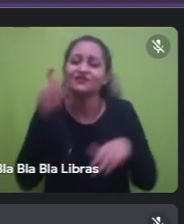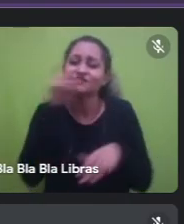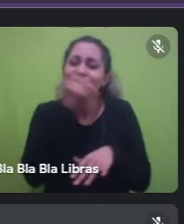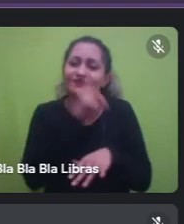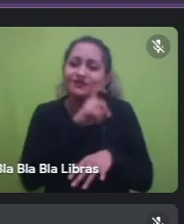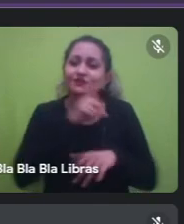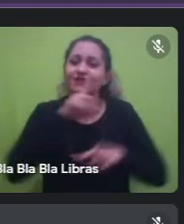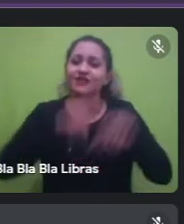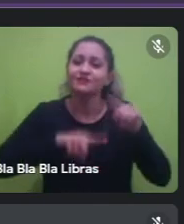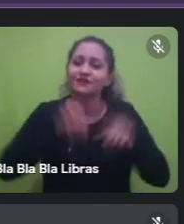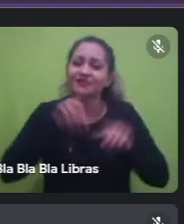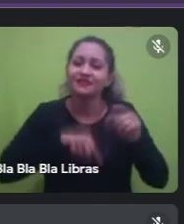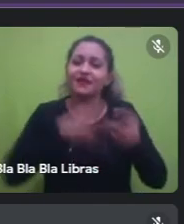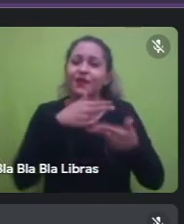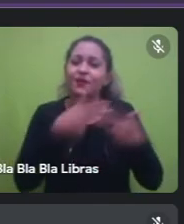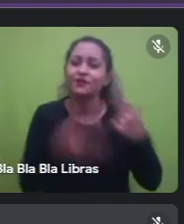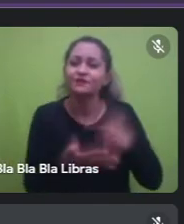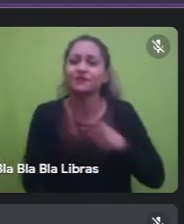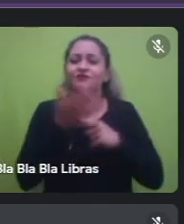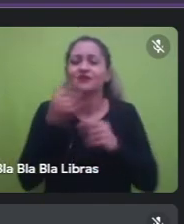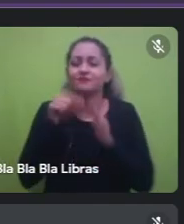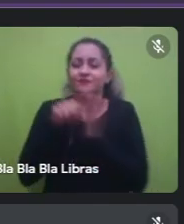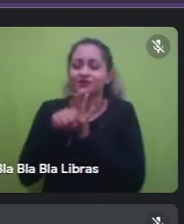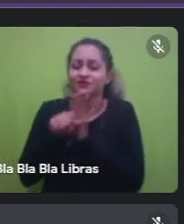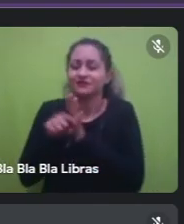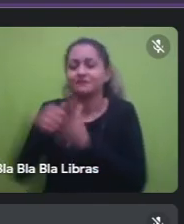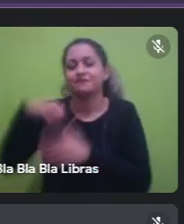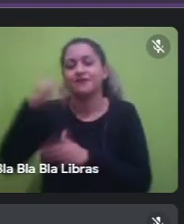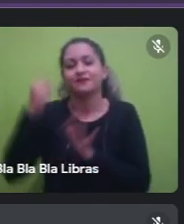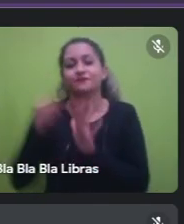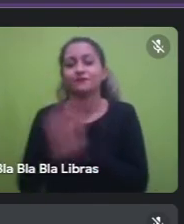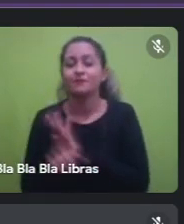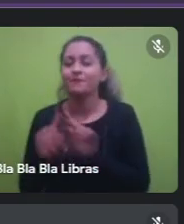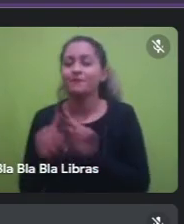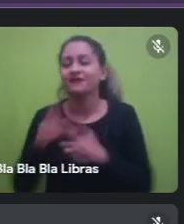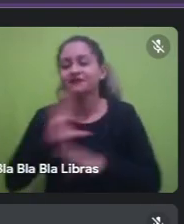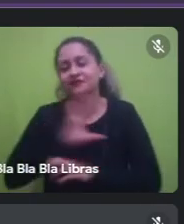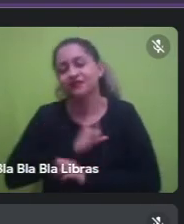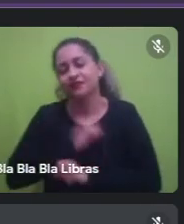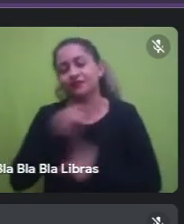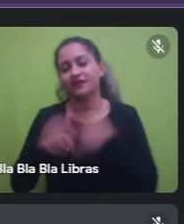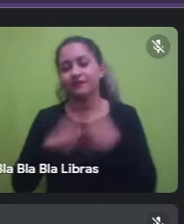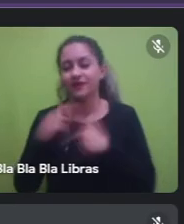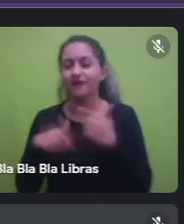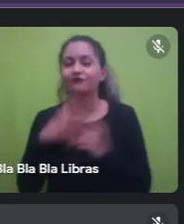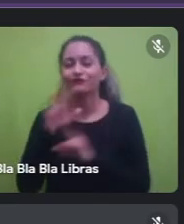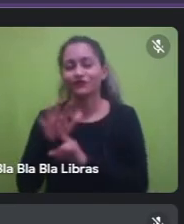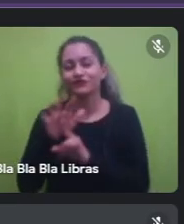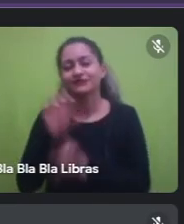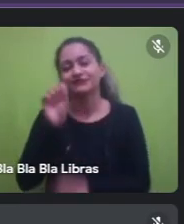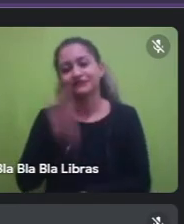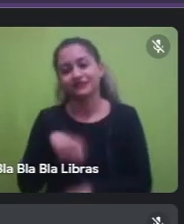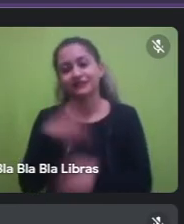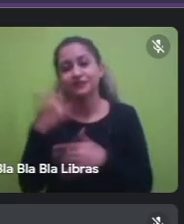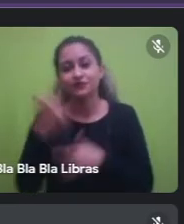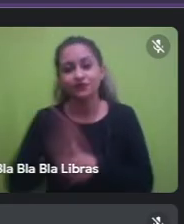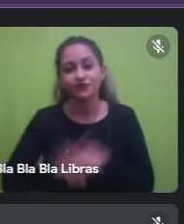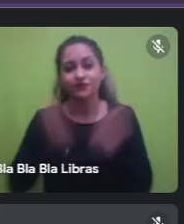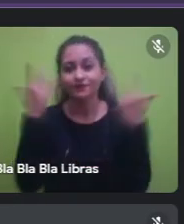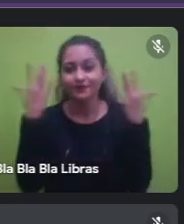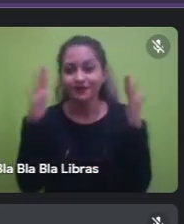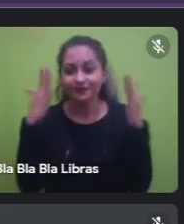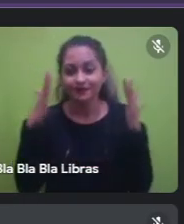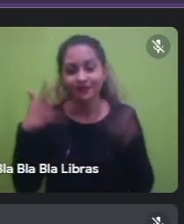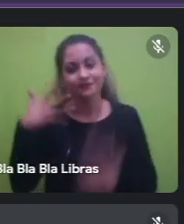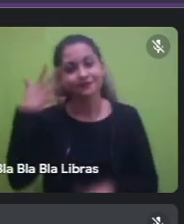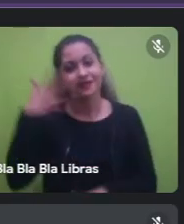do que faz, né, que isso reflete realmente em todo o trabalho. Né? Então, mais uma vez, parabéns pela excelente